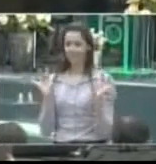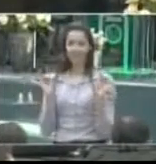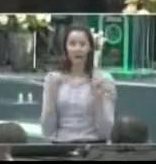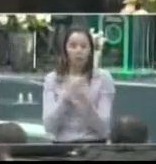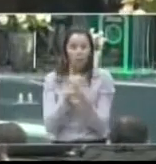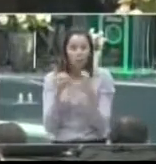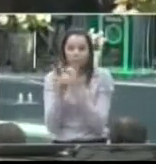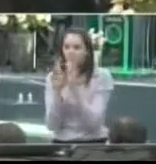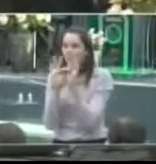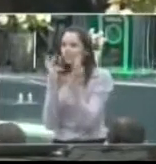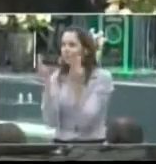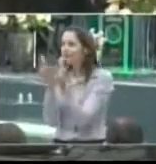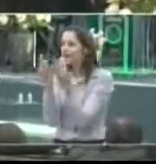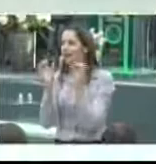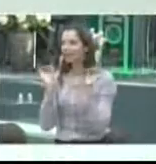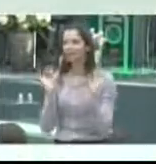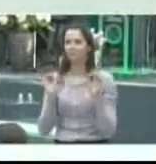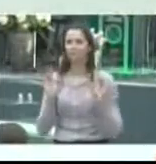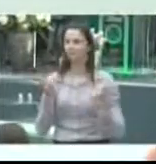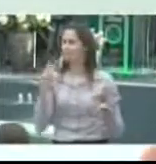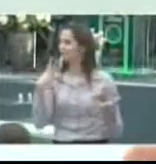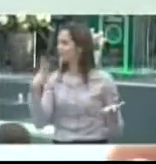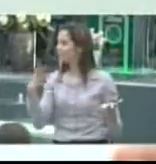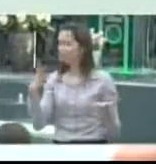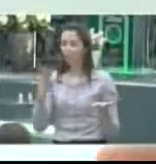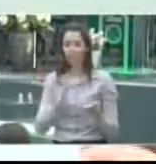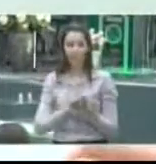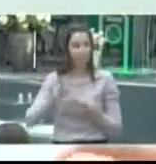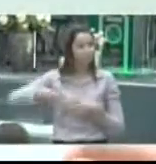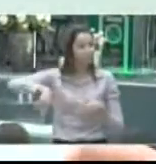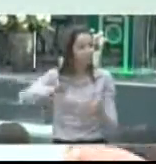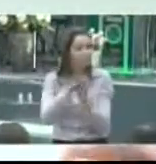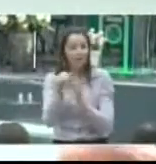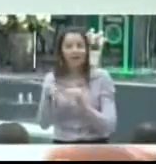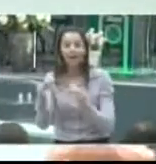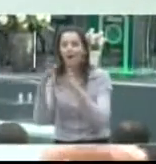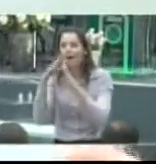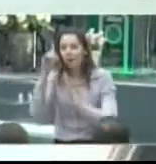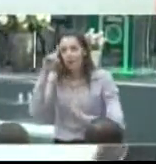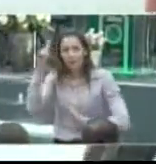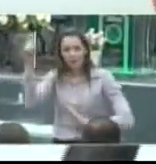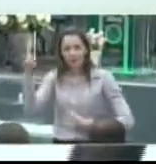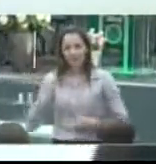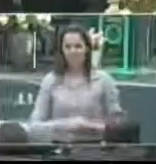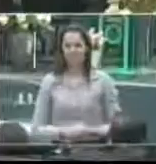da família, né? E nós estamos aqui para adorar ao Senhor.